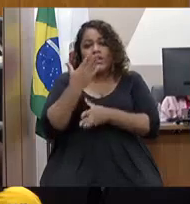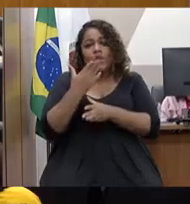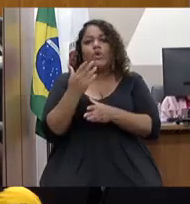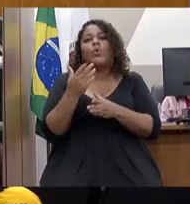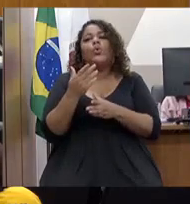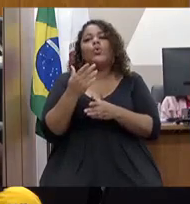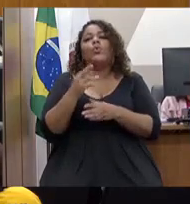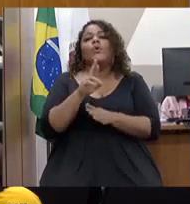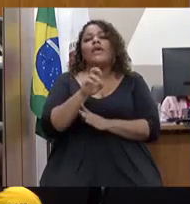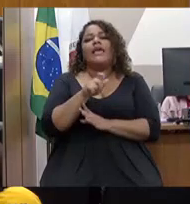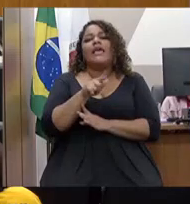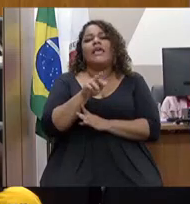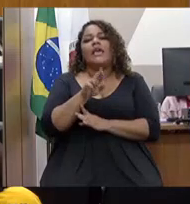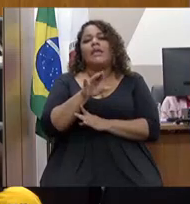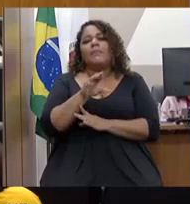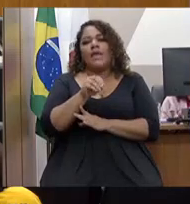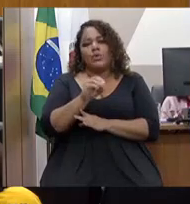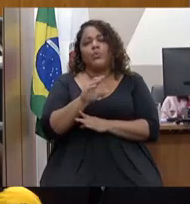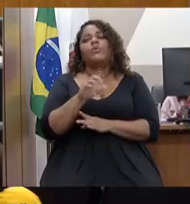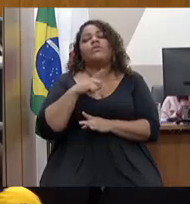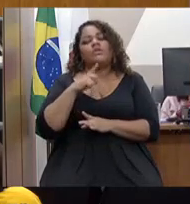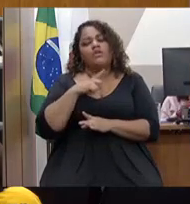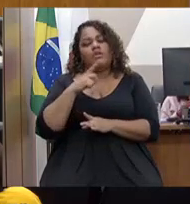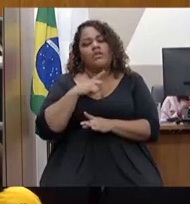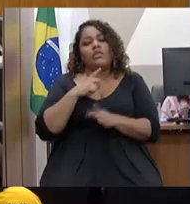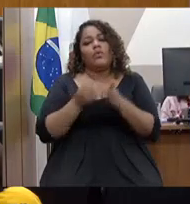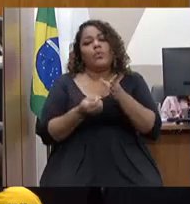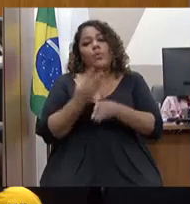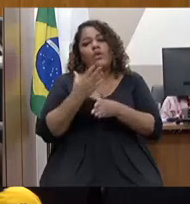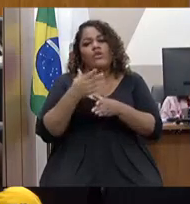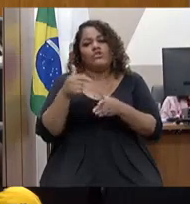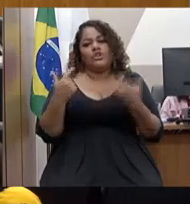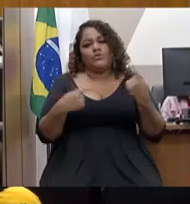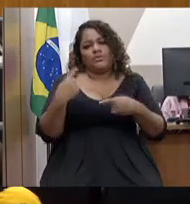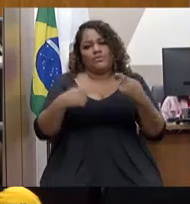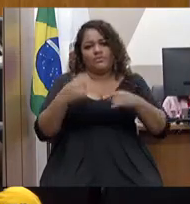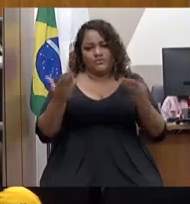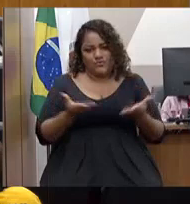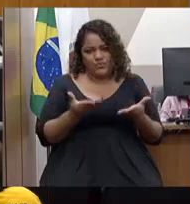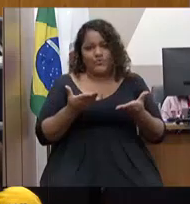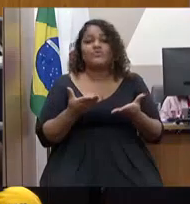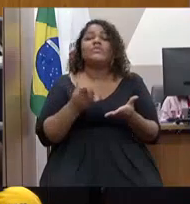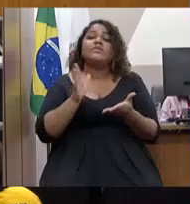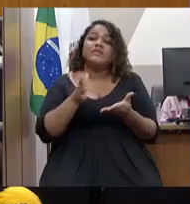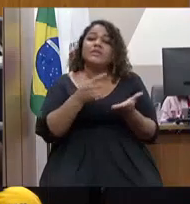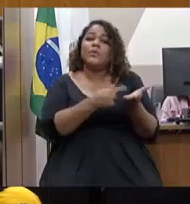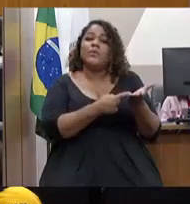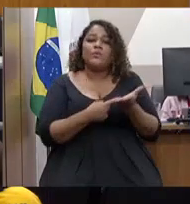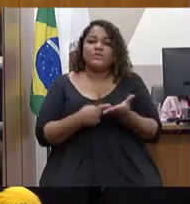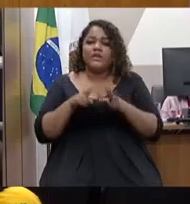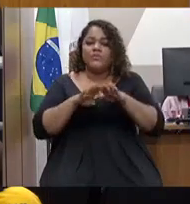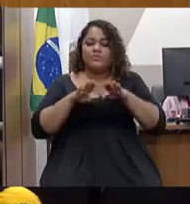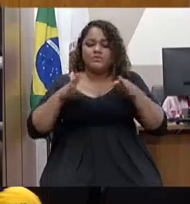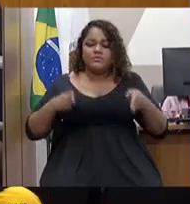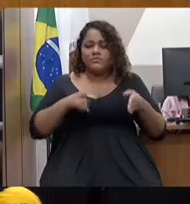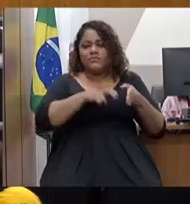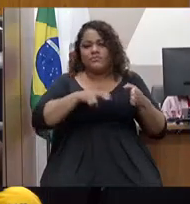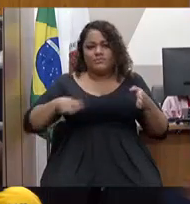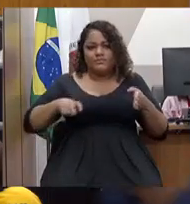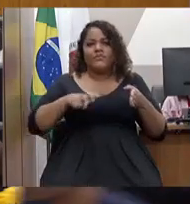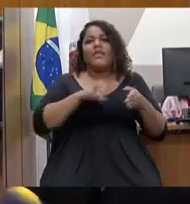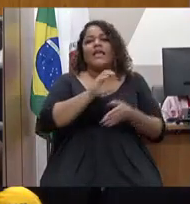convidamos a tomar assento à mesa os seguintes convidados já contamos com o senhor Carlos Calazans